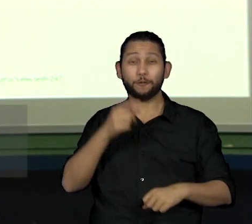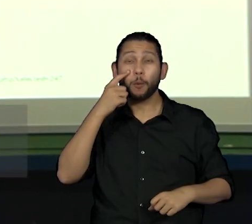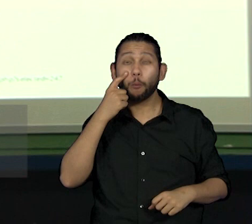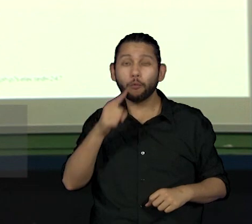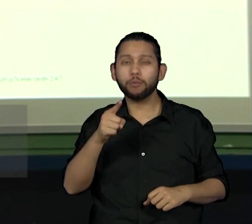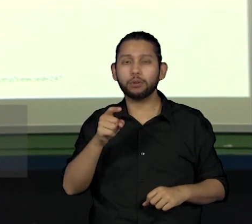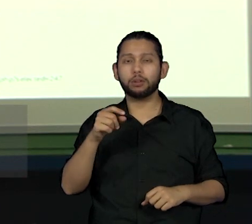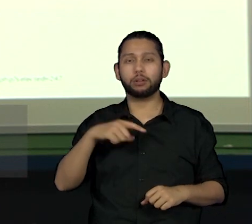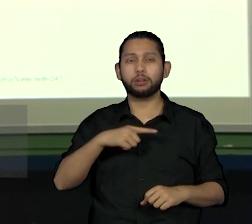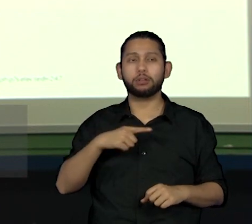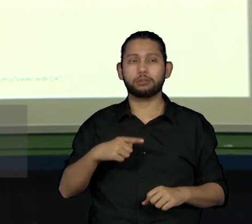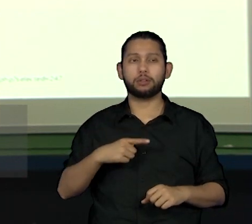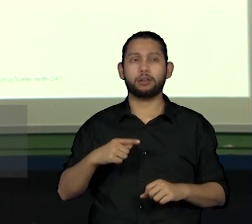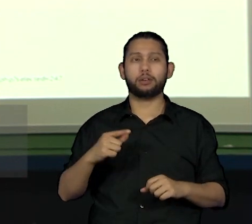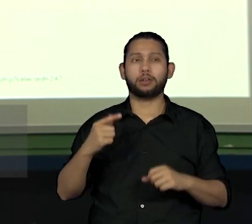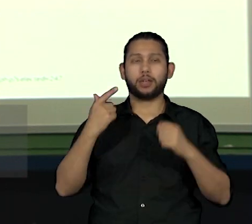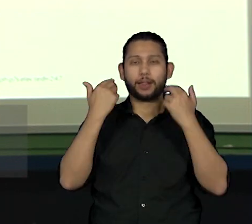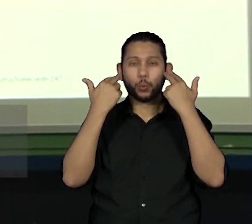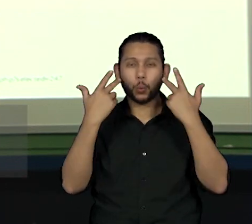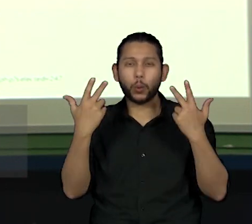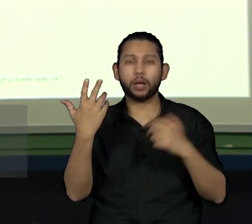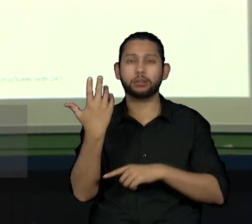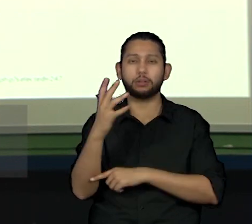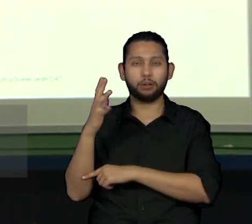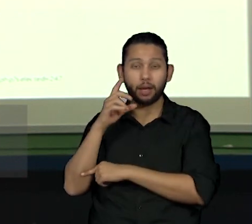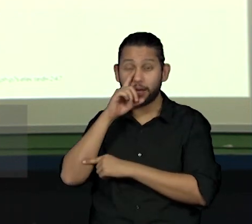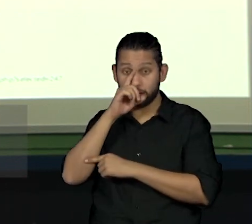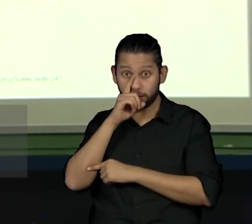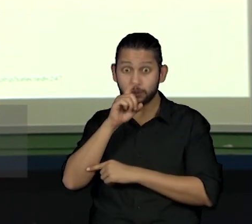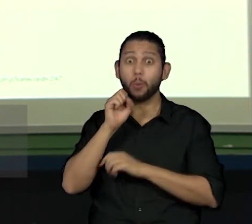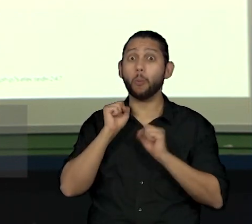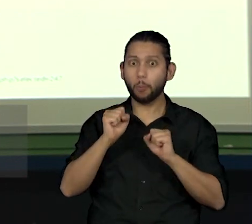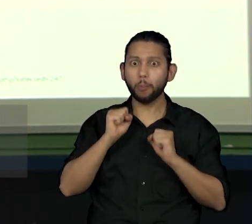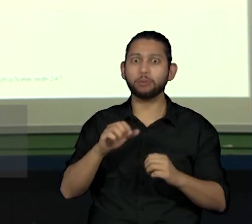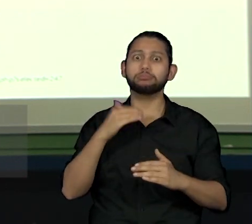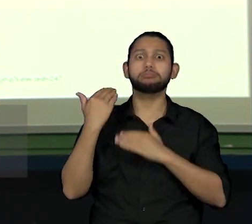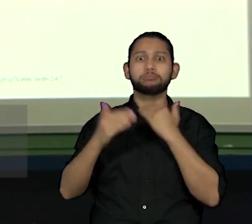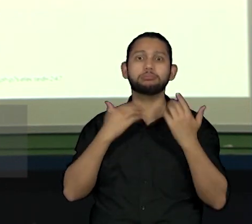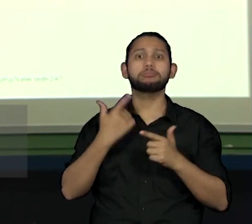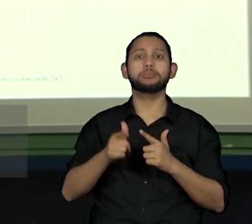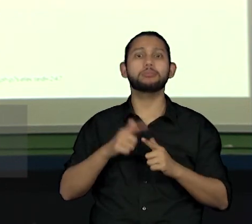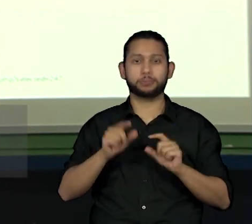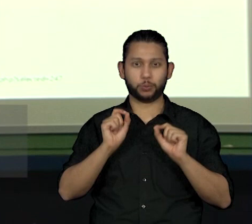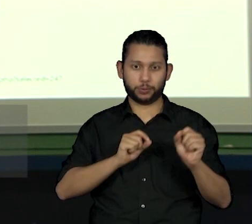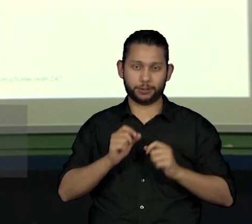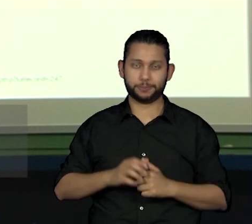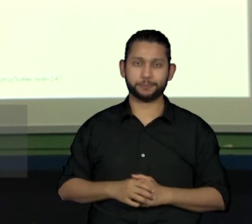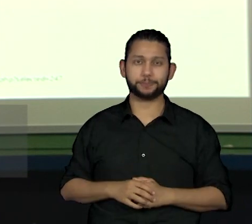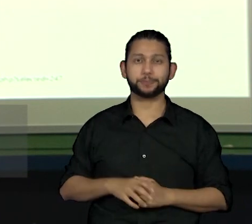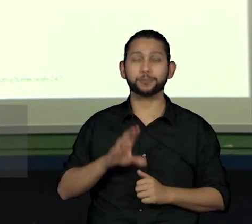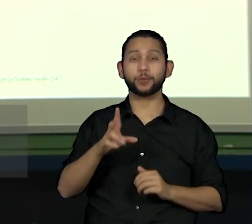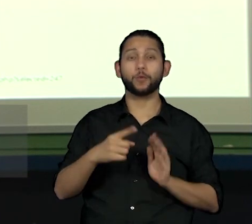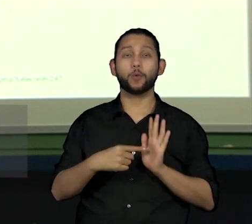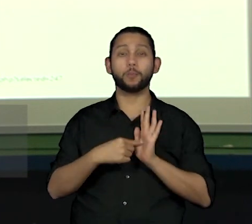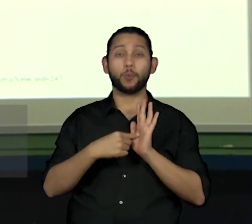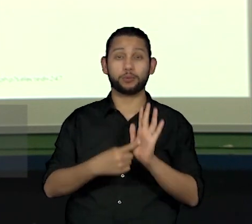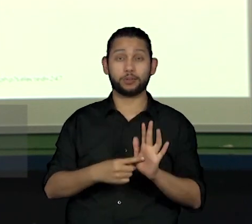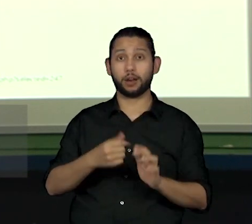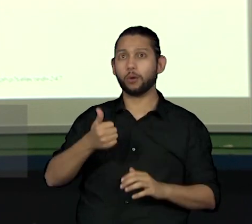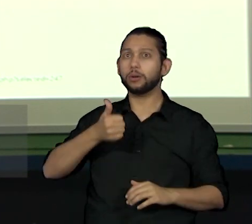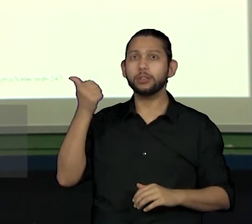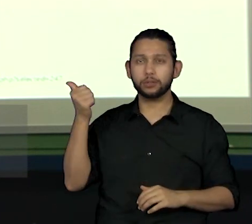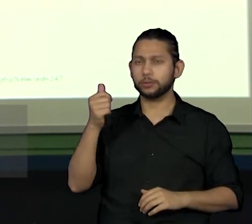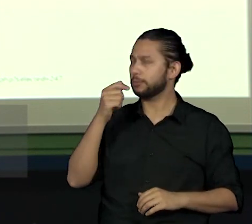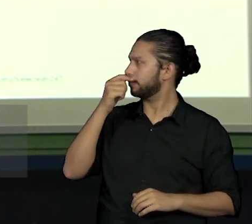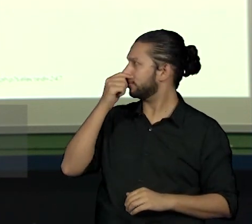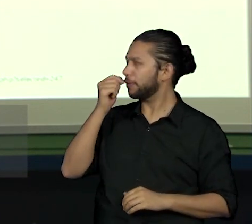risco natural pode gerar no sentido de mortes pelo mundo. Temos aqui uma anamorfose. O